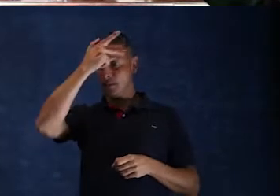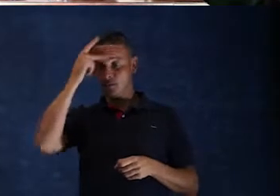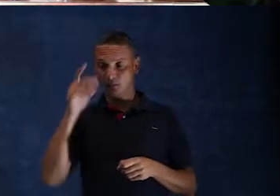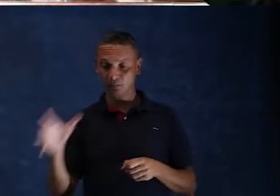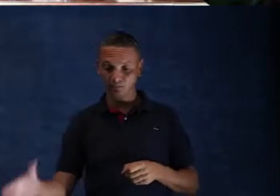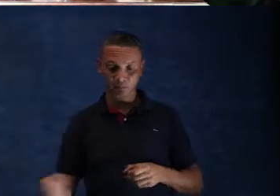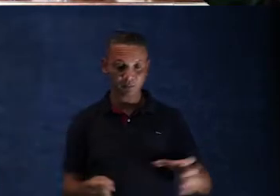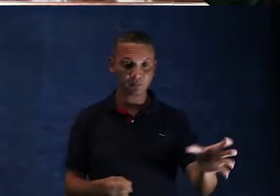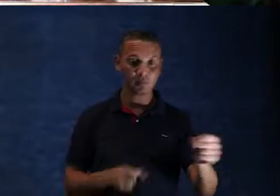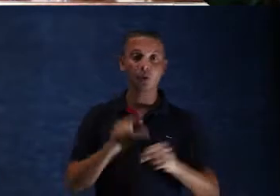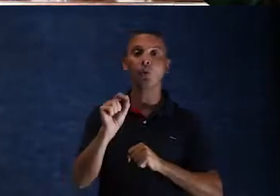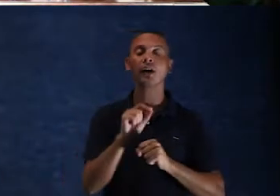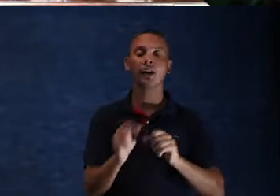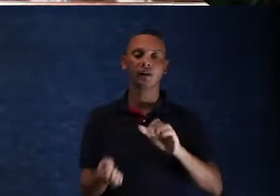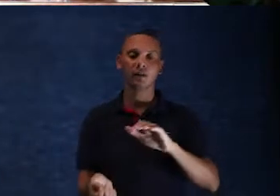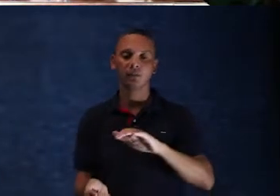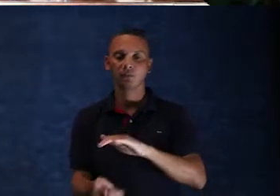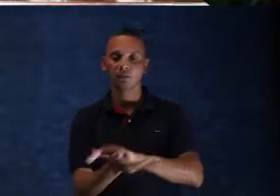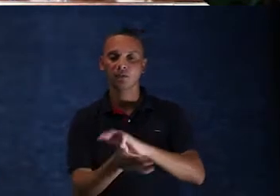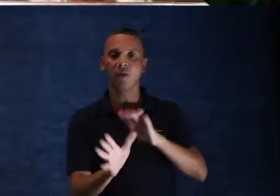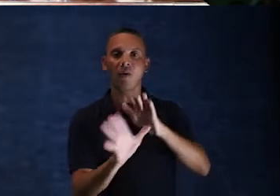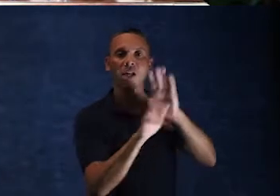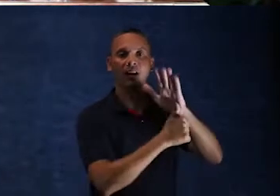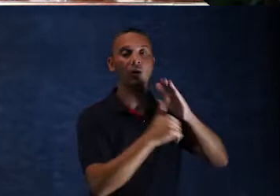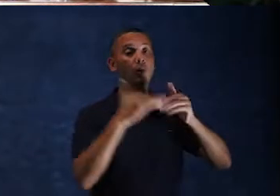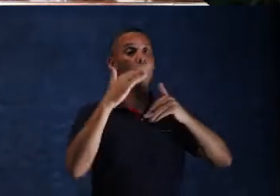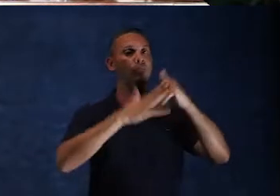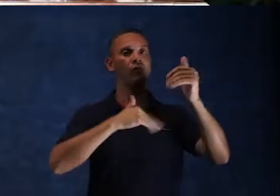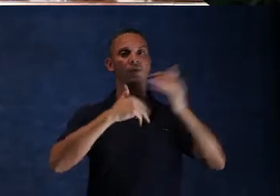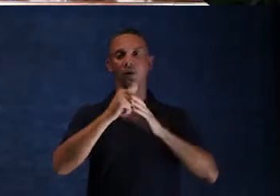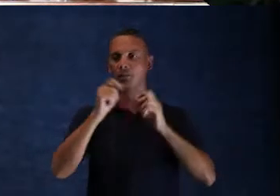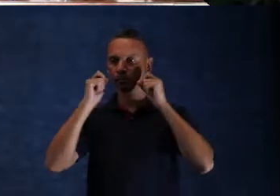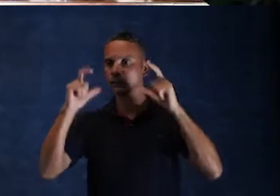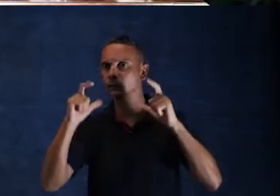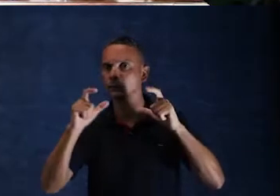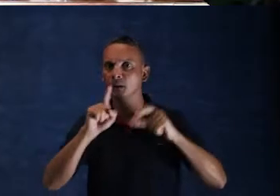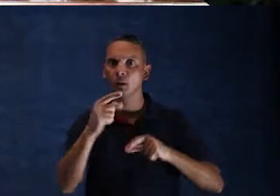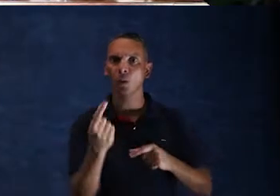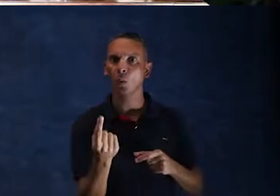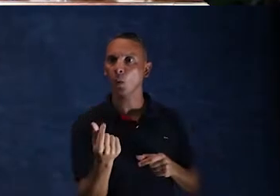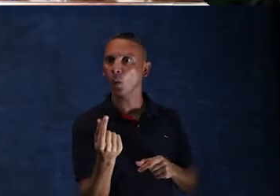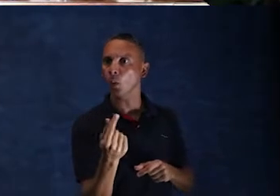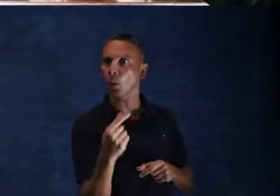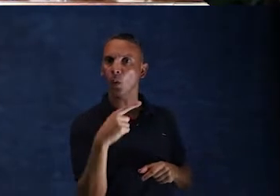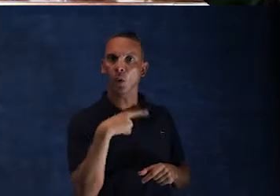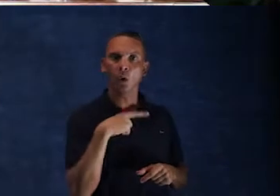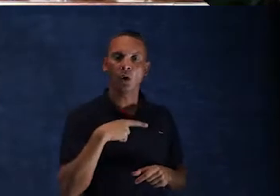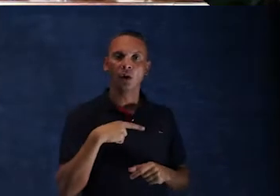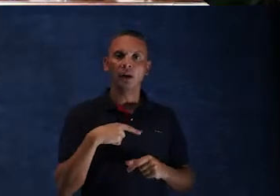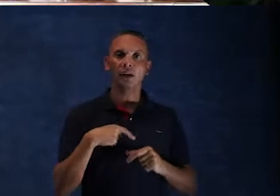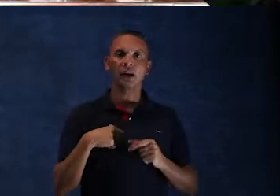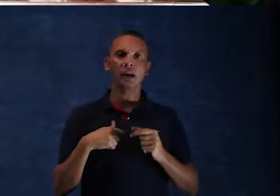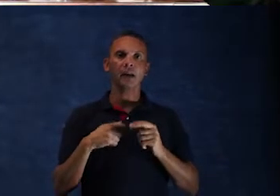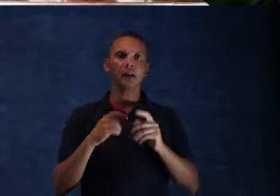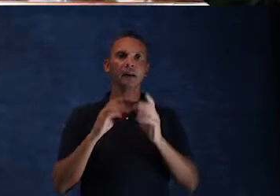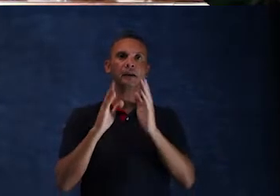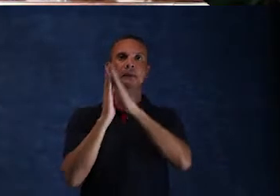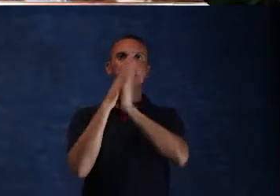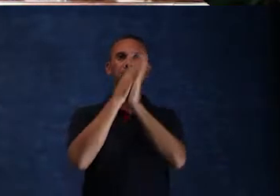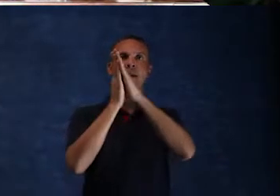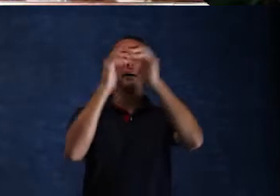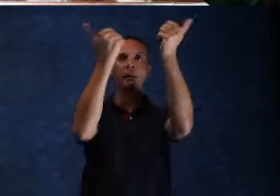catadores, ladrões profissionais atraídos pelo alto valor de objetos litúrgicos e imagens barrocas no